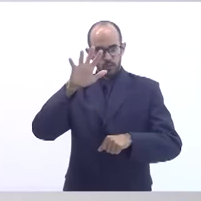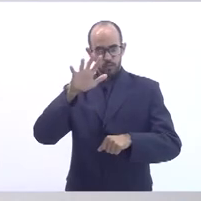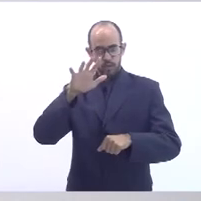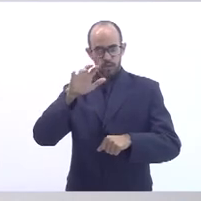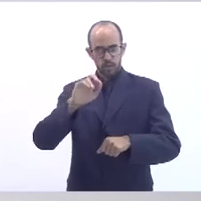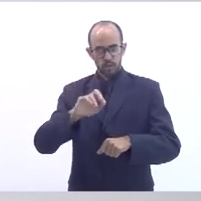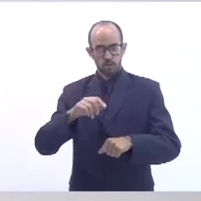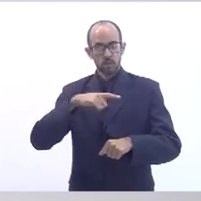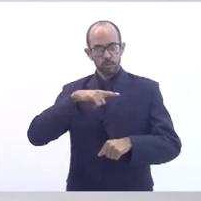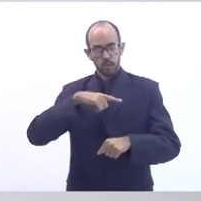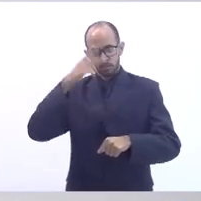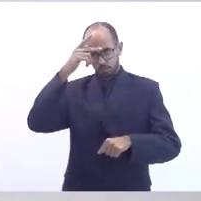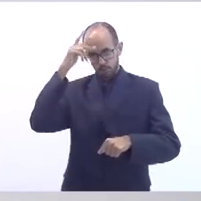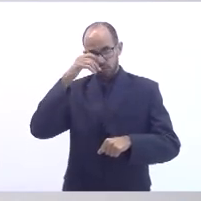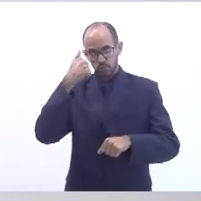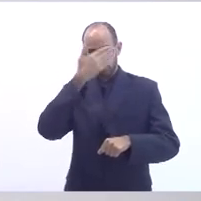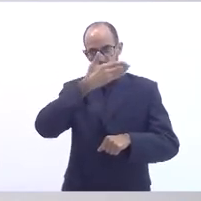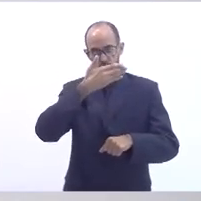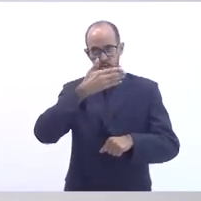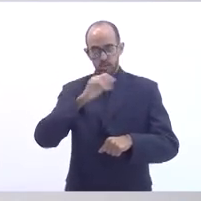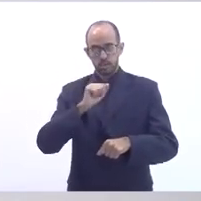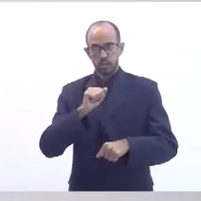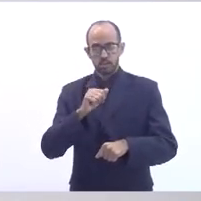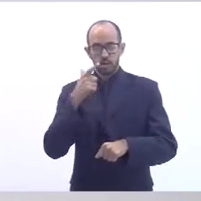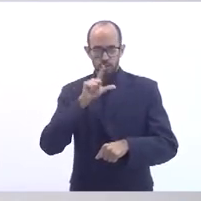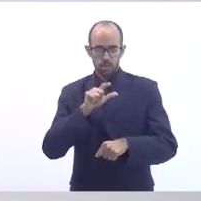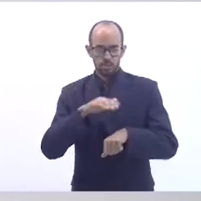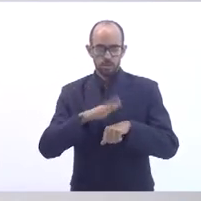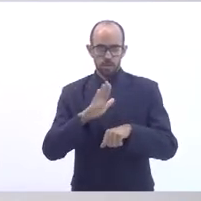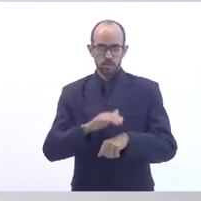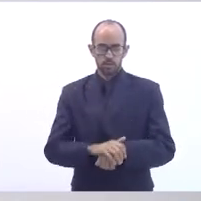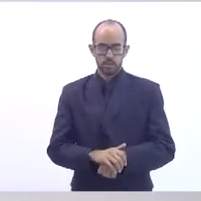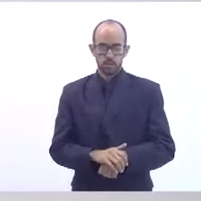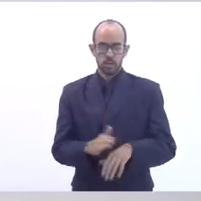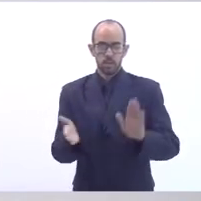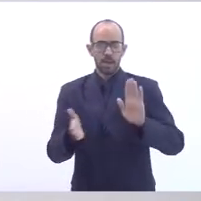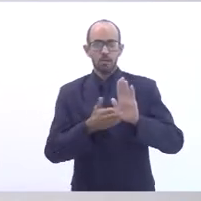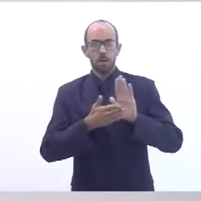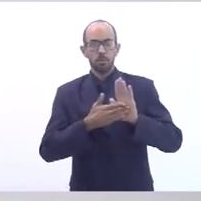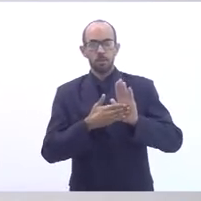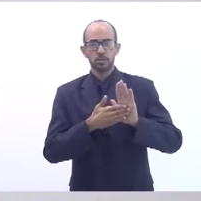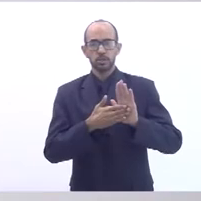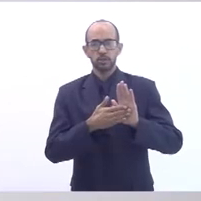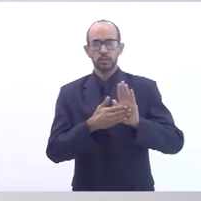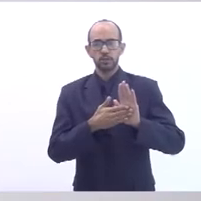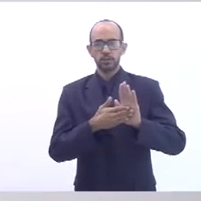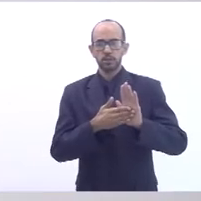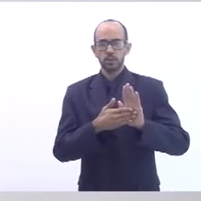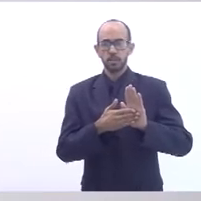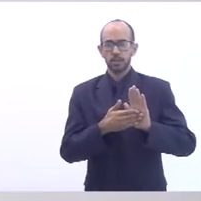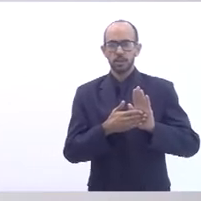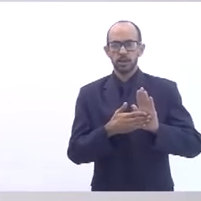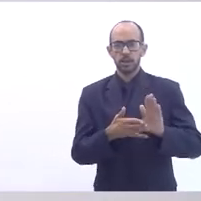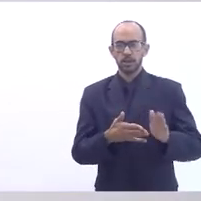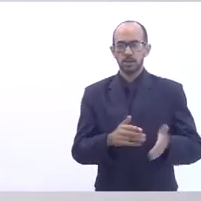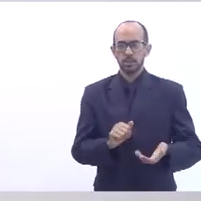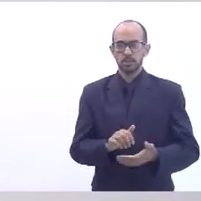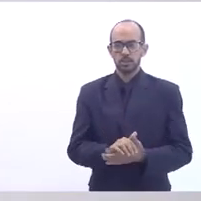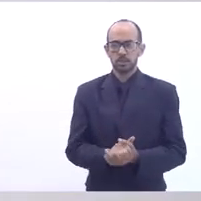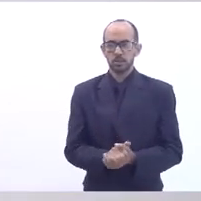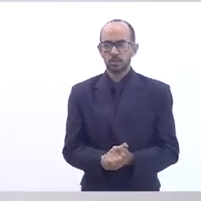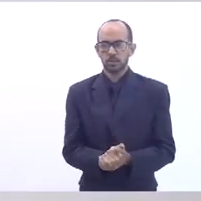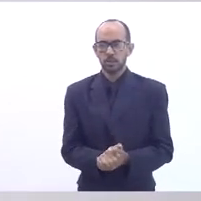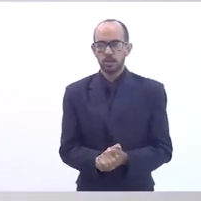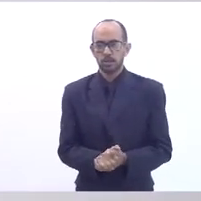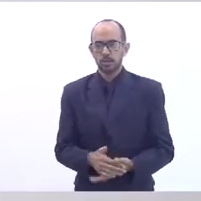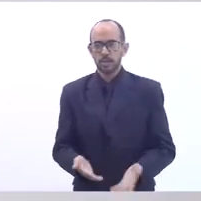maior é envolvida nesse bom então a gente tá que propondo para vocês não uma lei né mais uma unidade